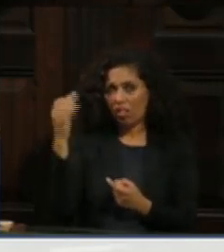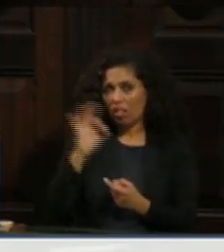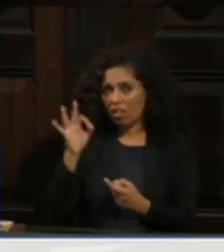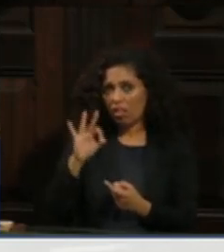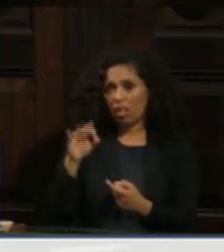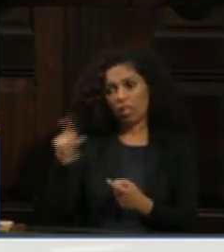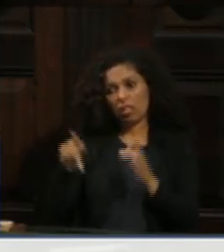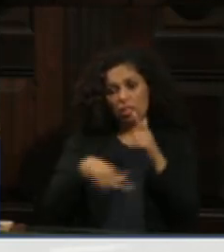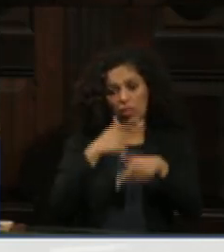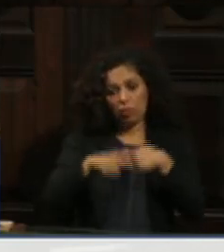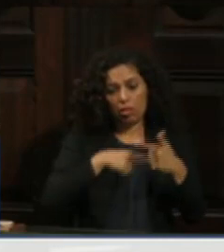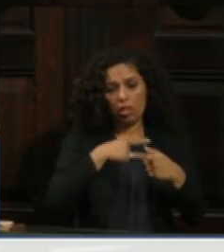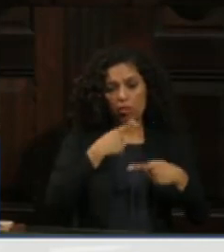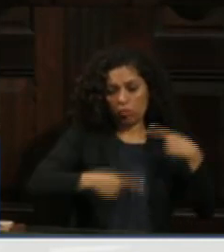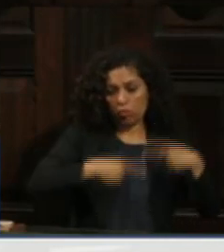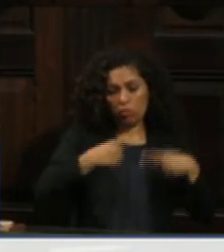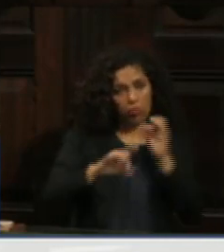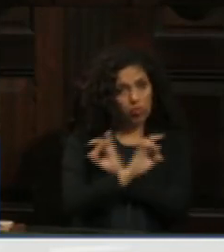e doutora Letícia de Assis,